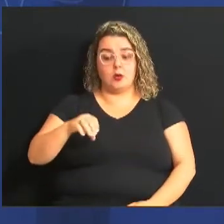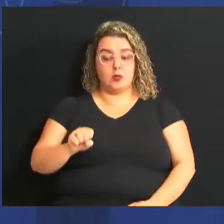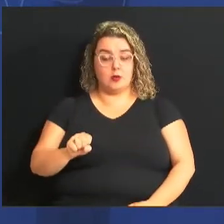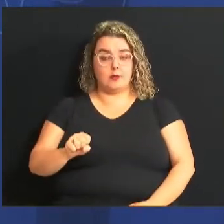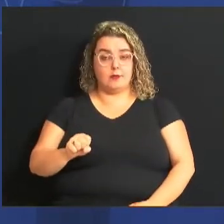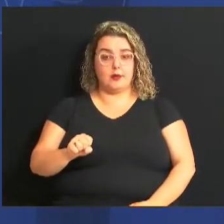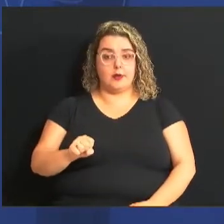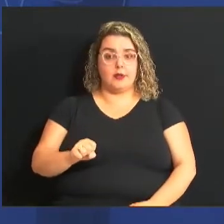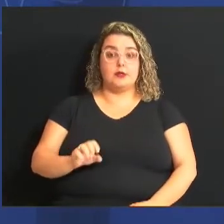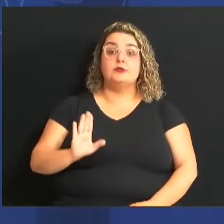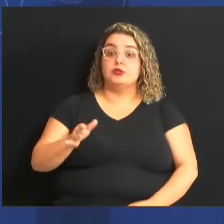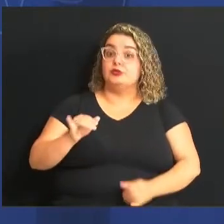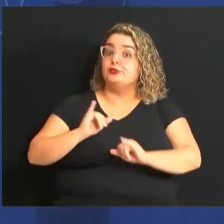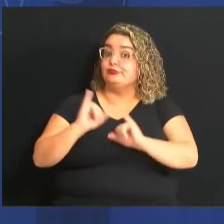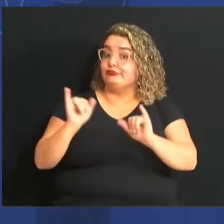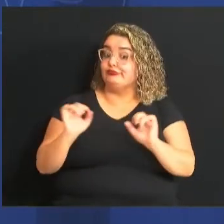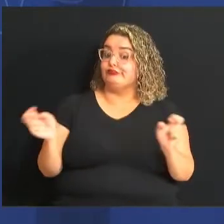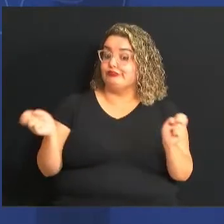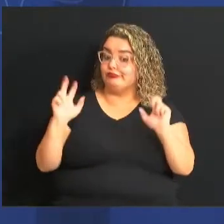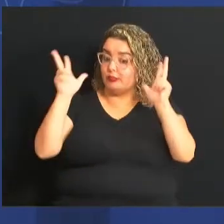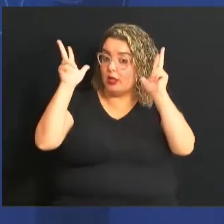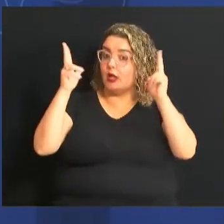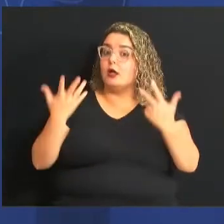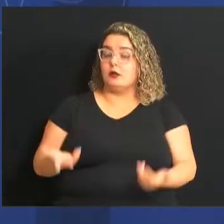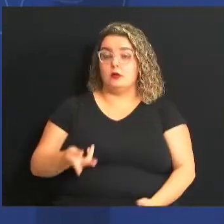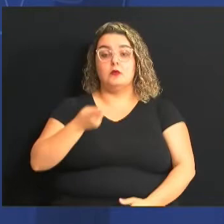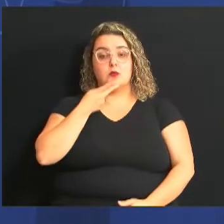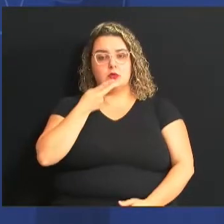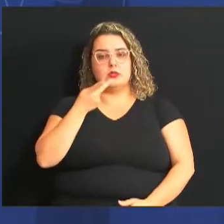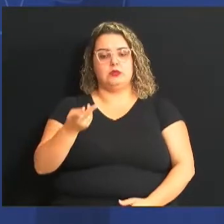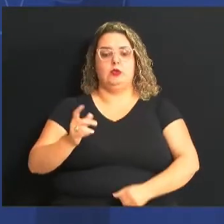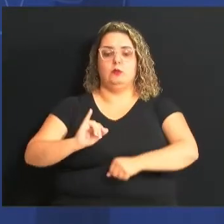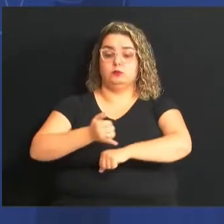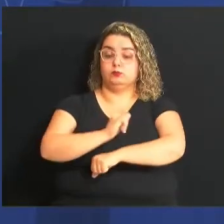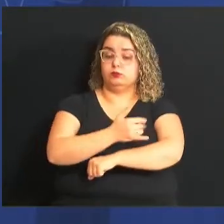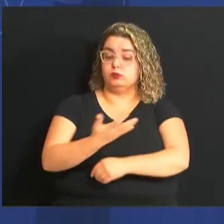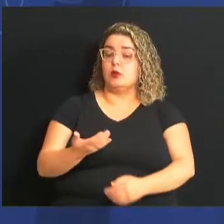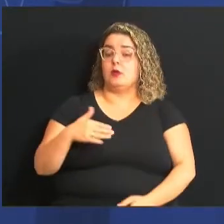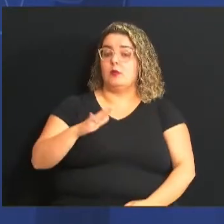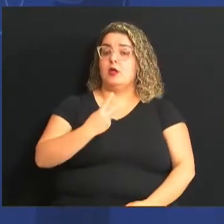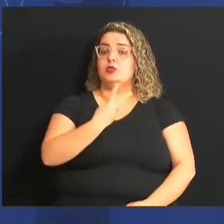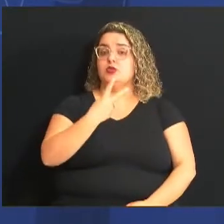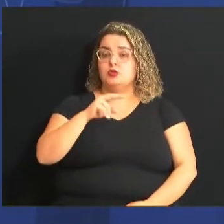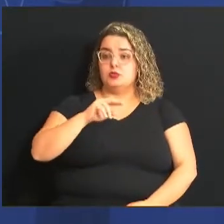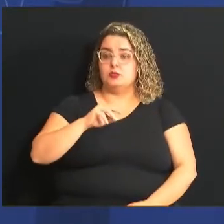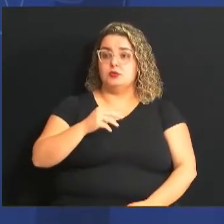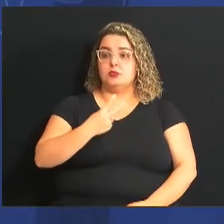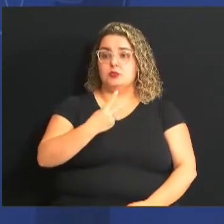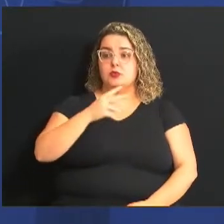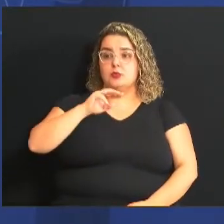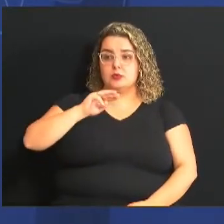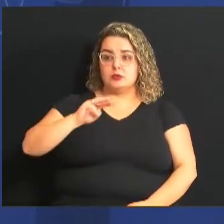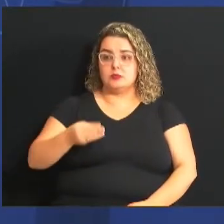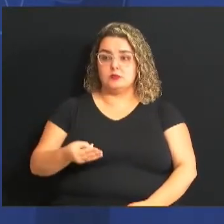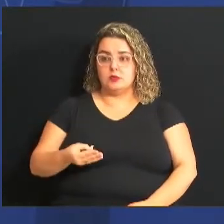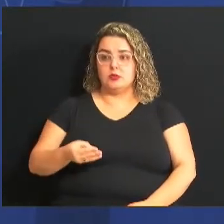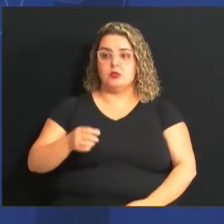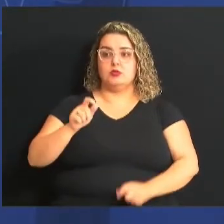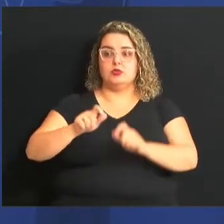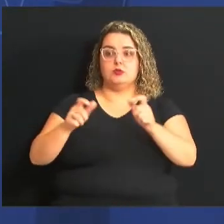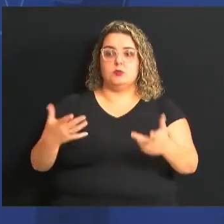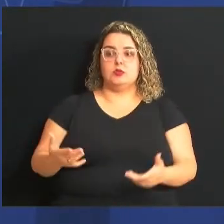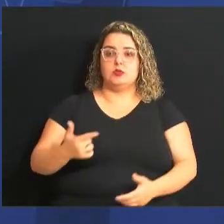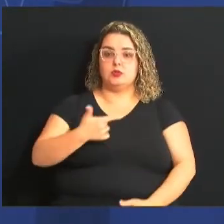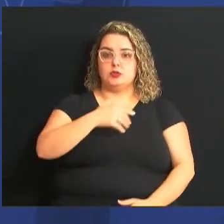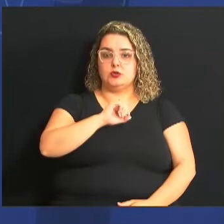já emitiu um alerta, né? Falando sobre aí a obesidade, mais de 2 milhões de pessoas aí em